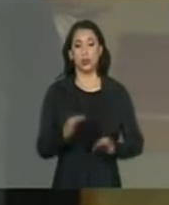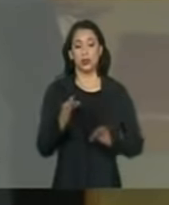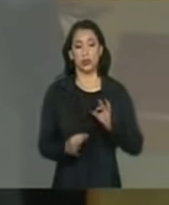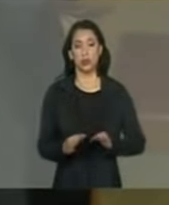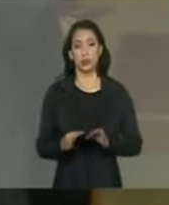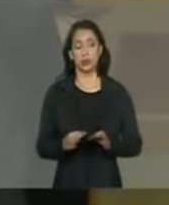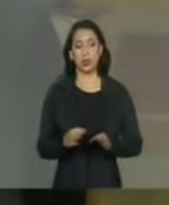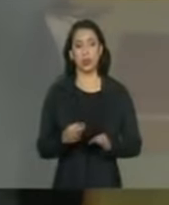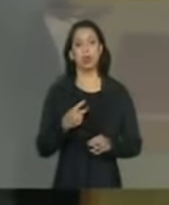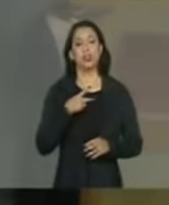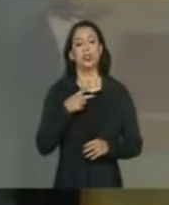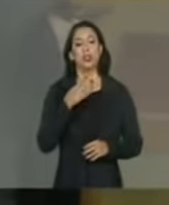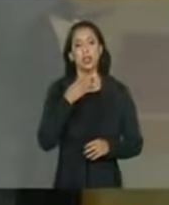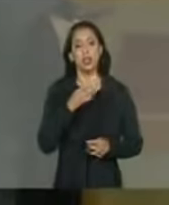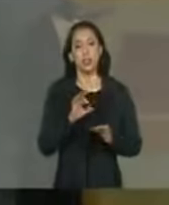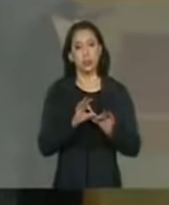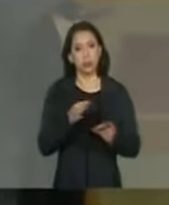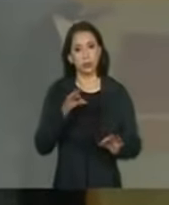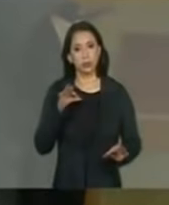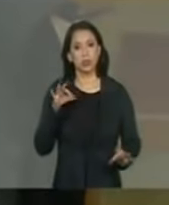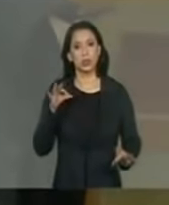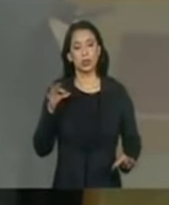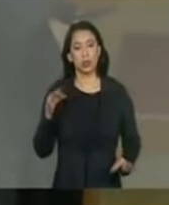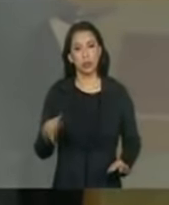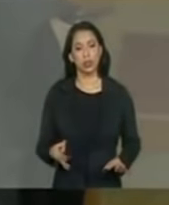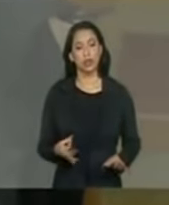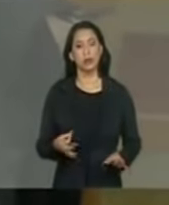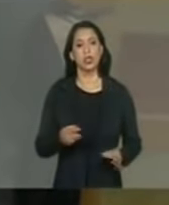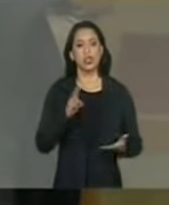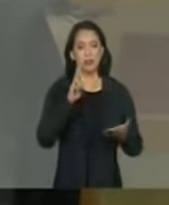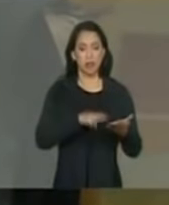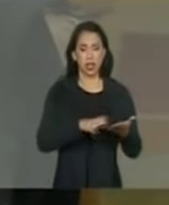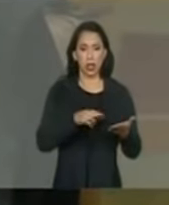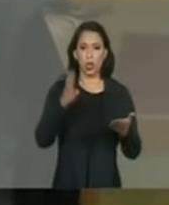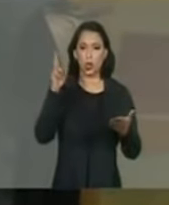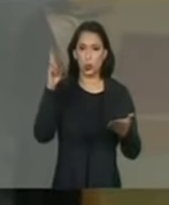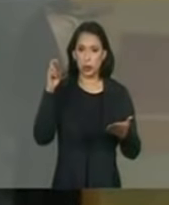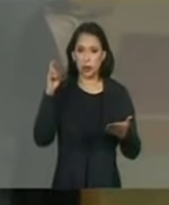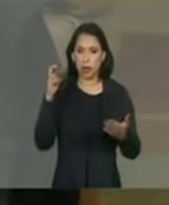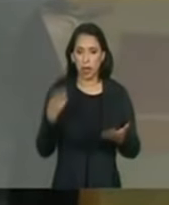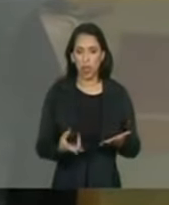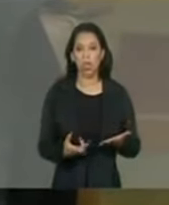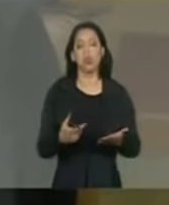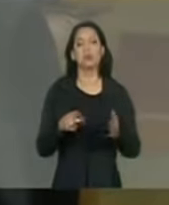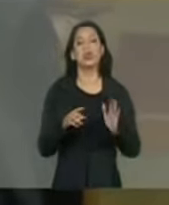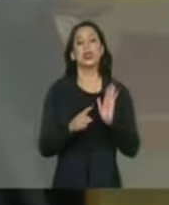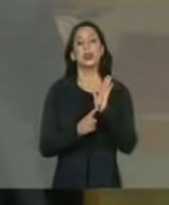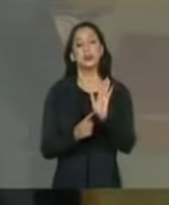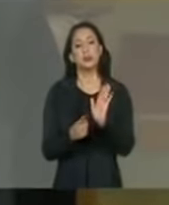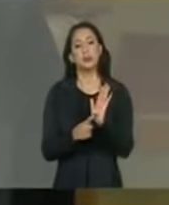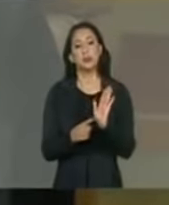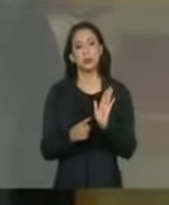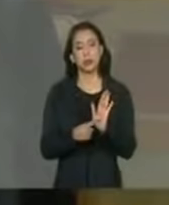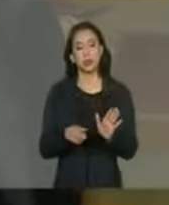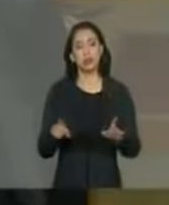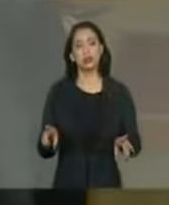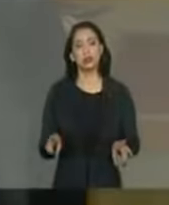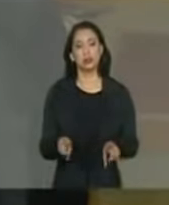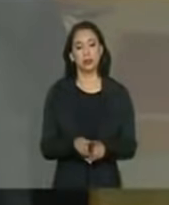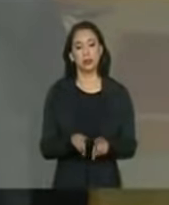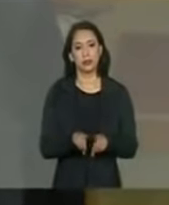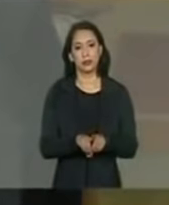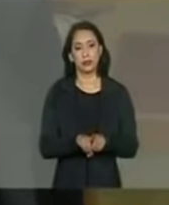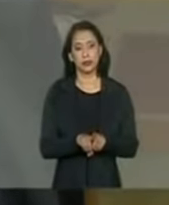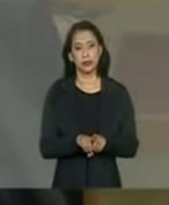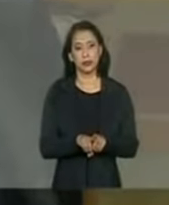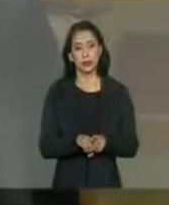tendo aqui longamente sobre esse tema mencionando é mencionando